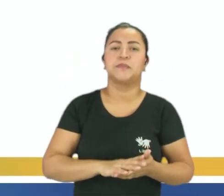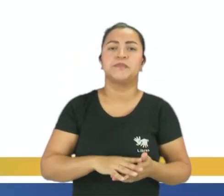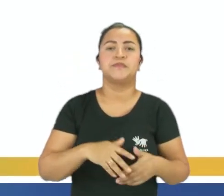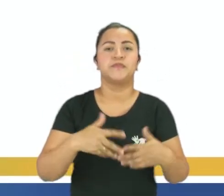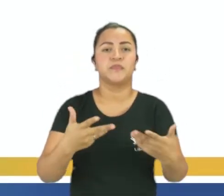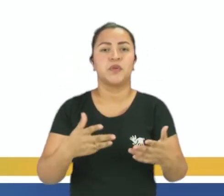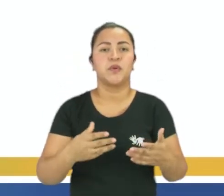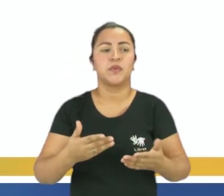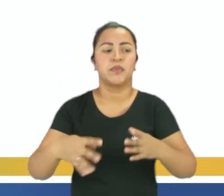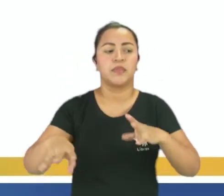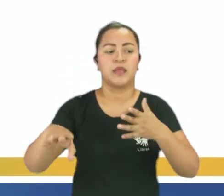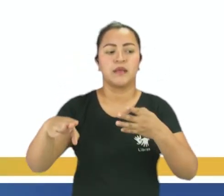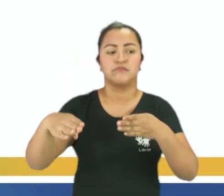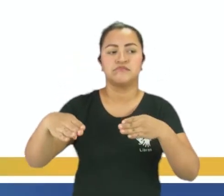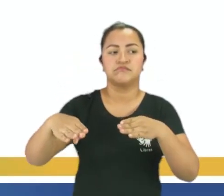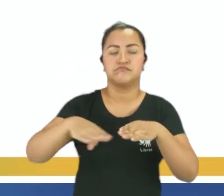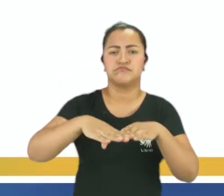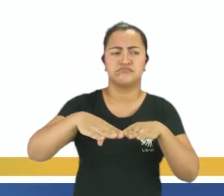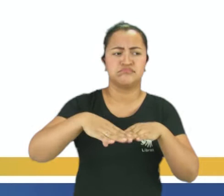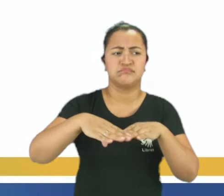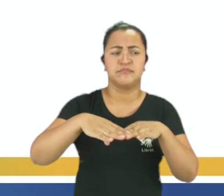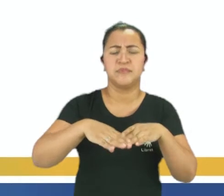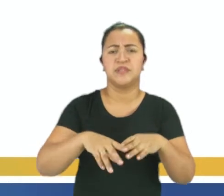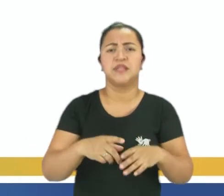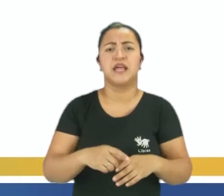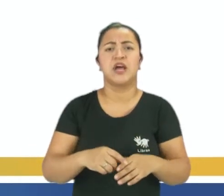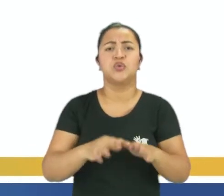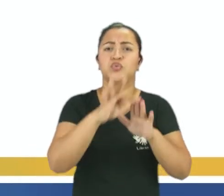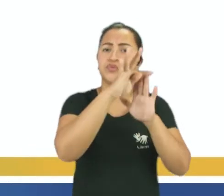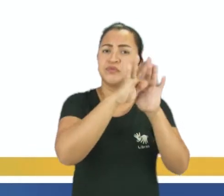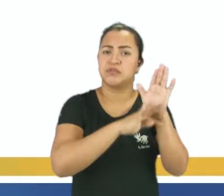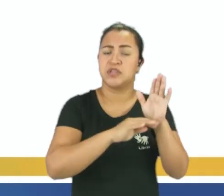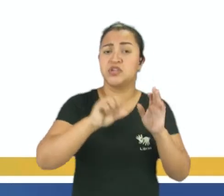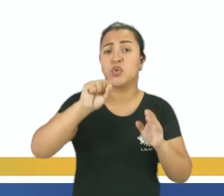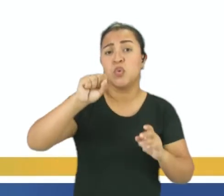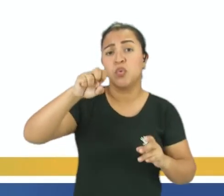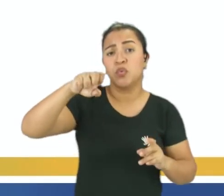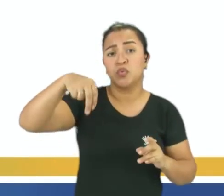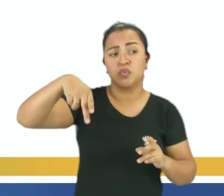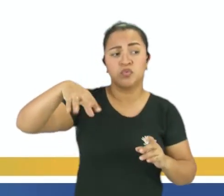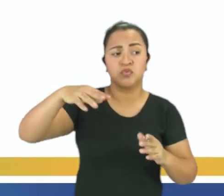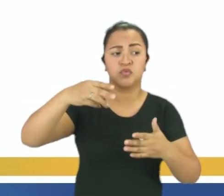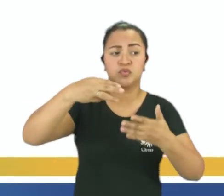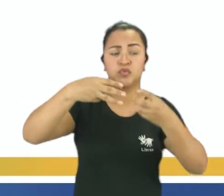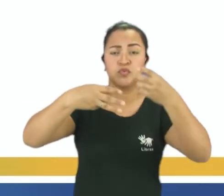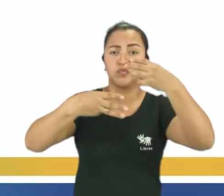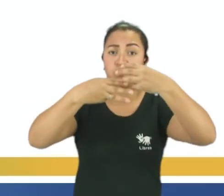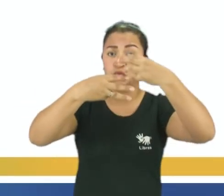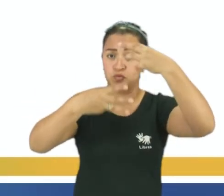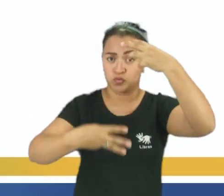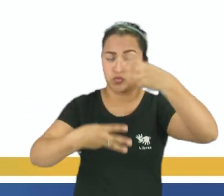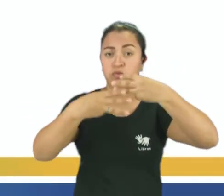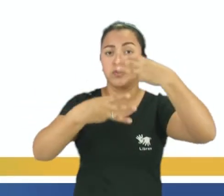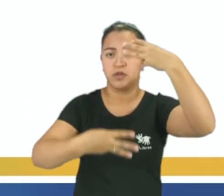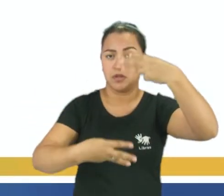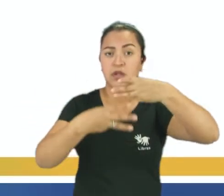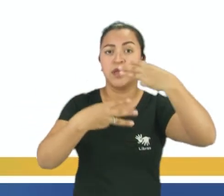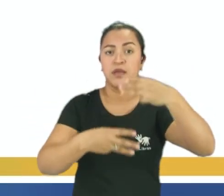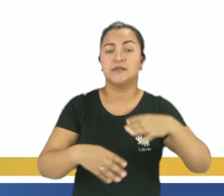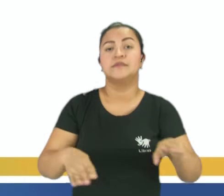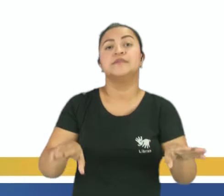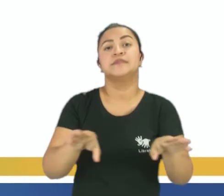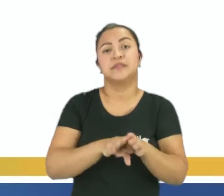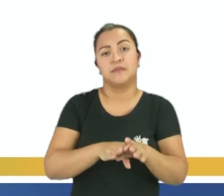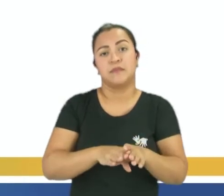os poemas de formas fixas, como o soneto e a sextina, cederam espaço para as